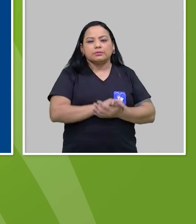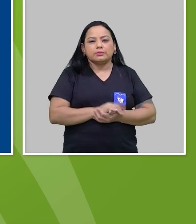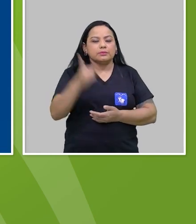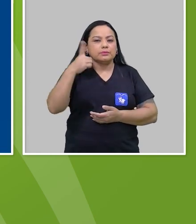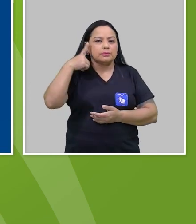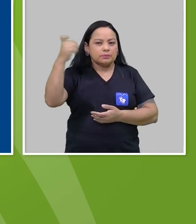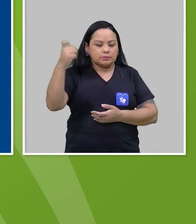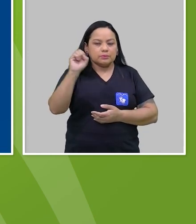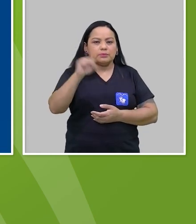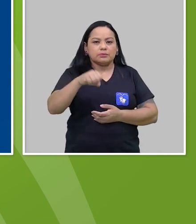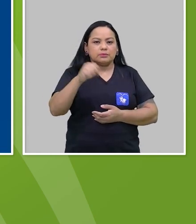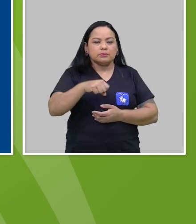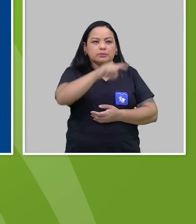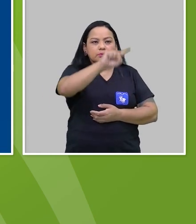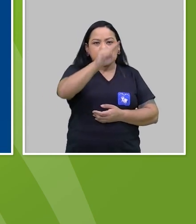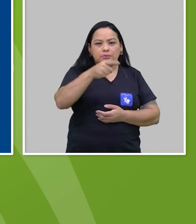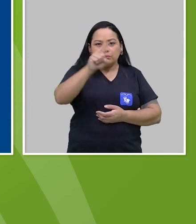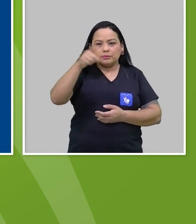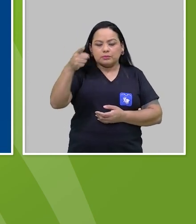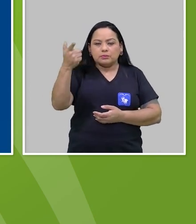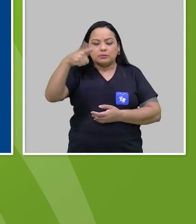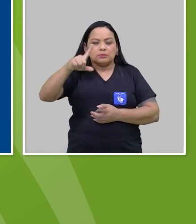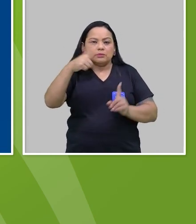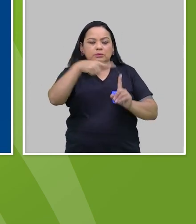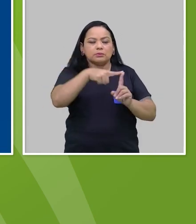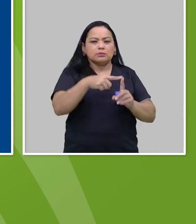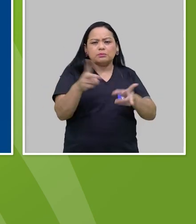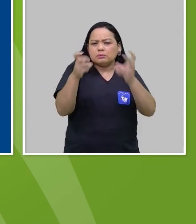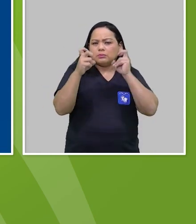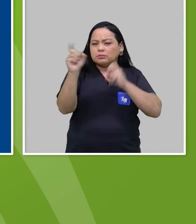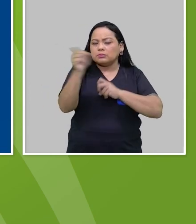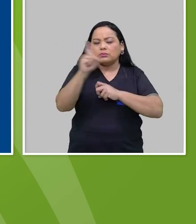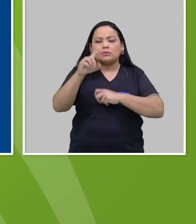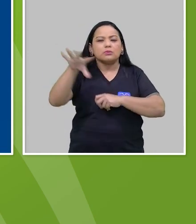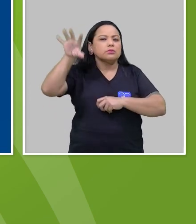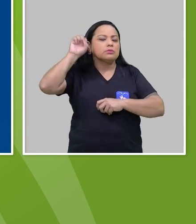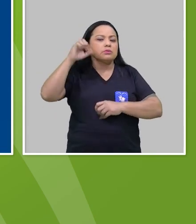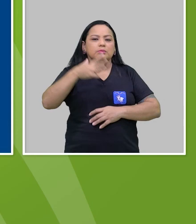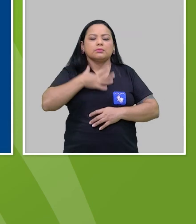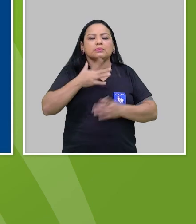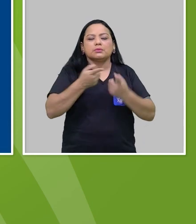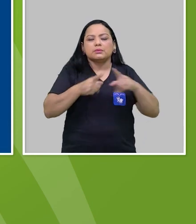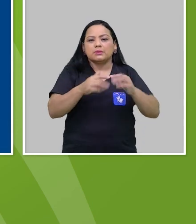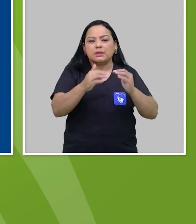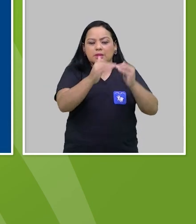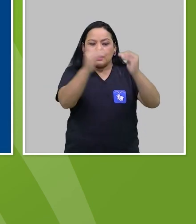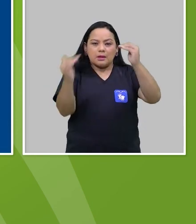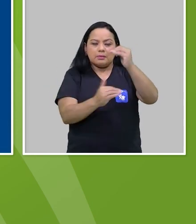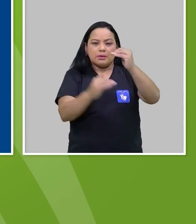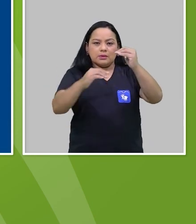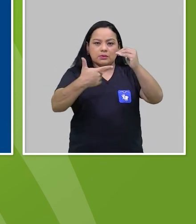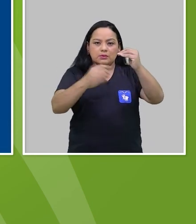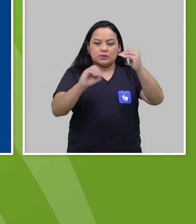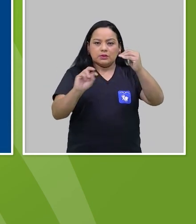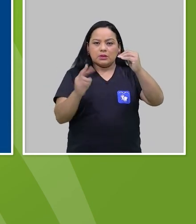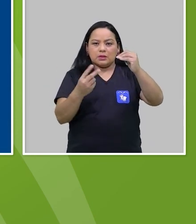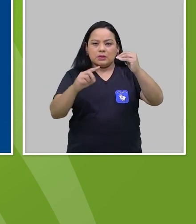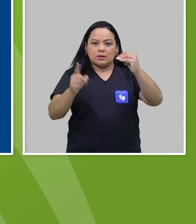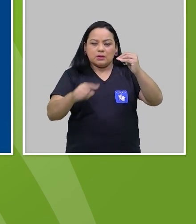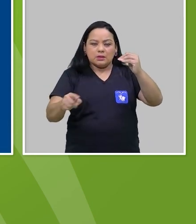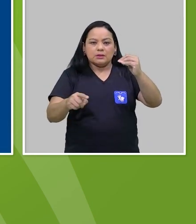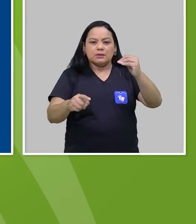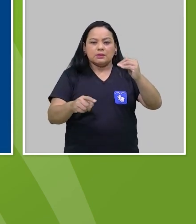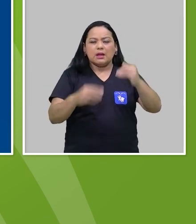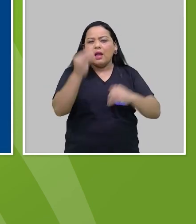sons, outras ondas mecânicas que não são perceptíveis pelos meus ouvidos. Se for abaixo de 20 Hz, é